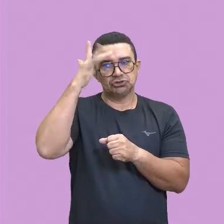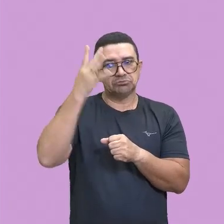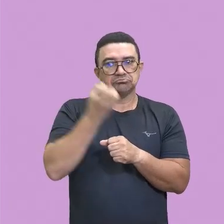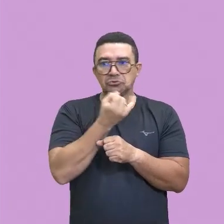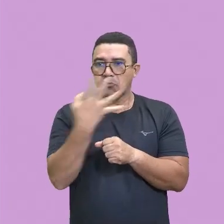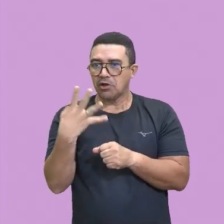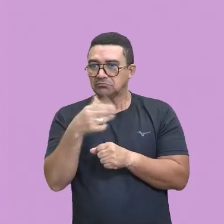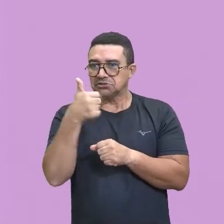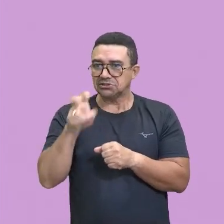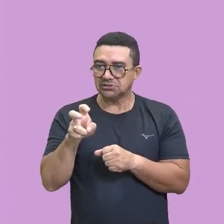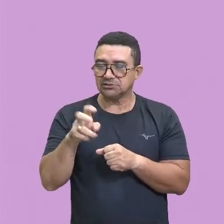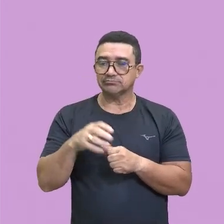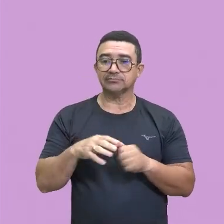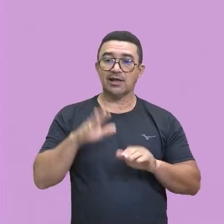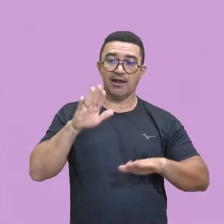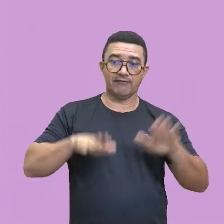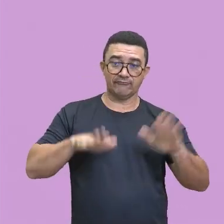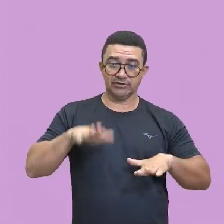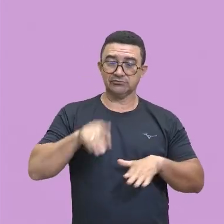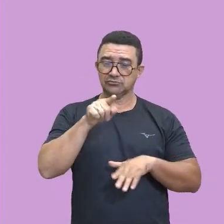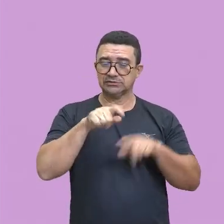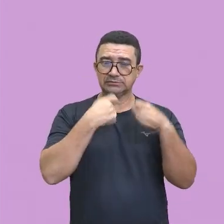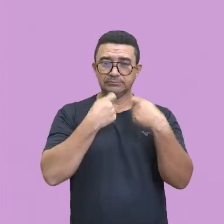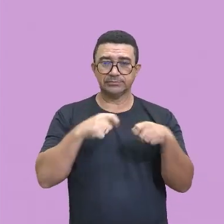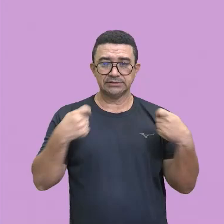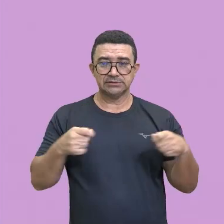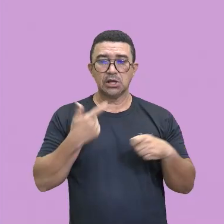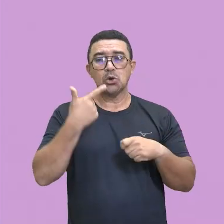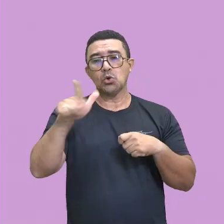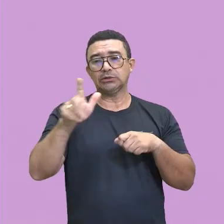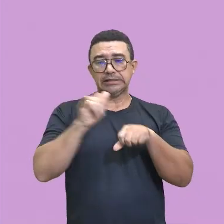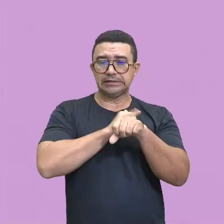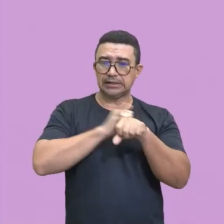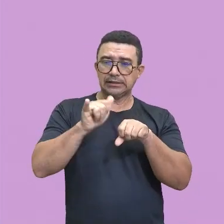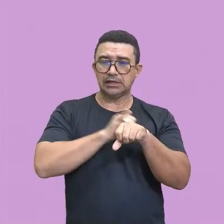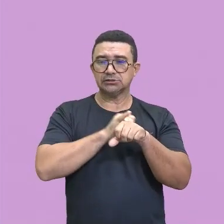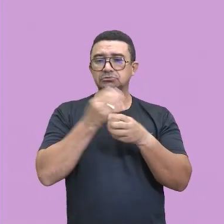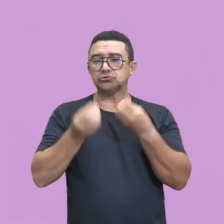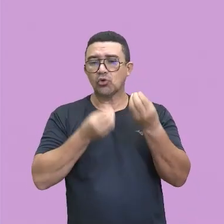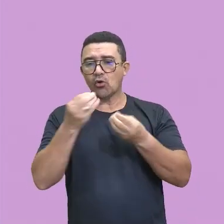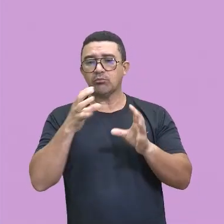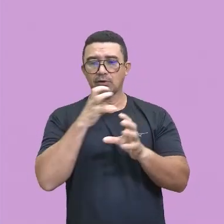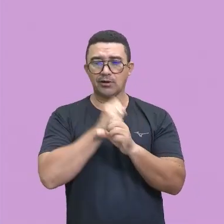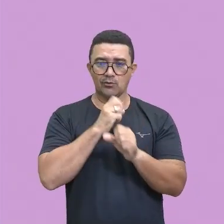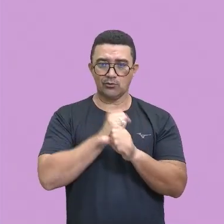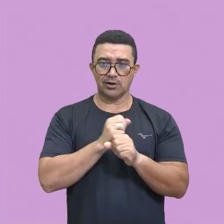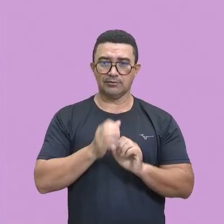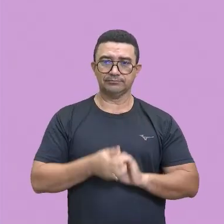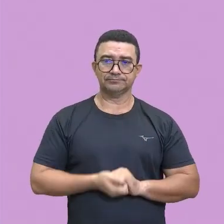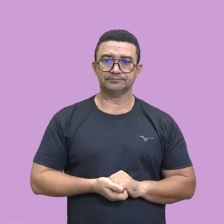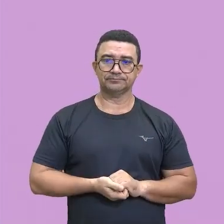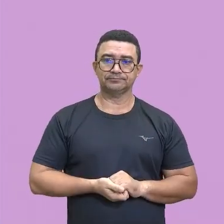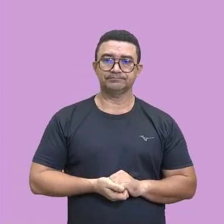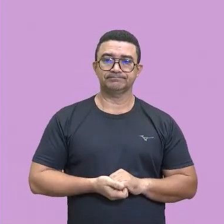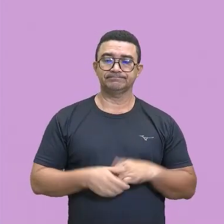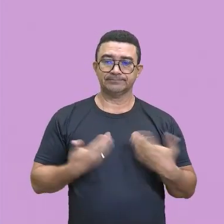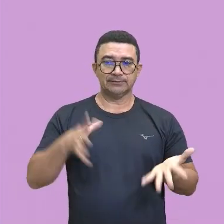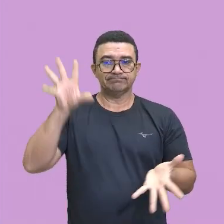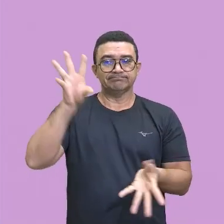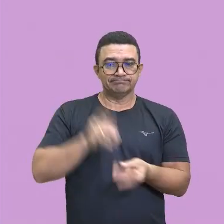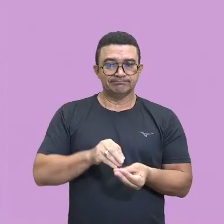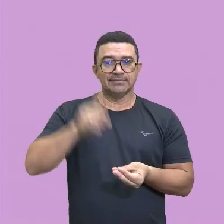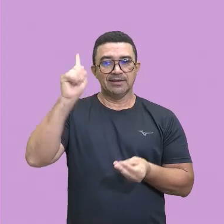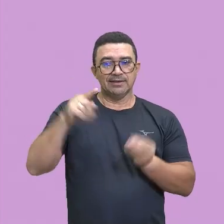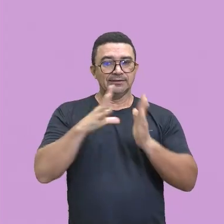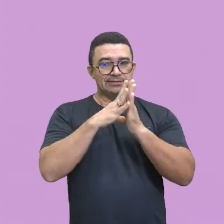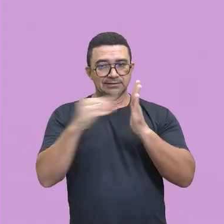em alguns casos, você vai precisar aí fazer outros cálculos, tá? Então, resumindo tudo, são essas